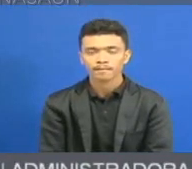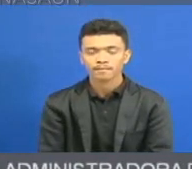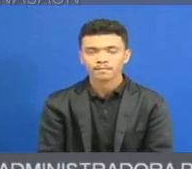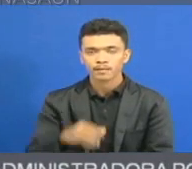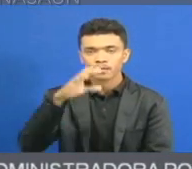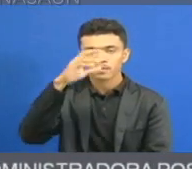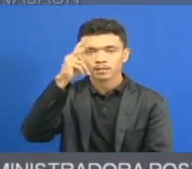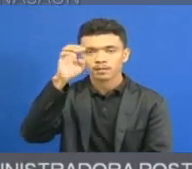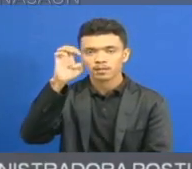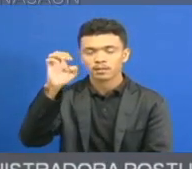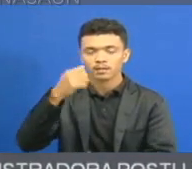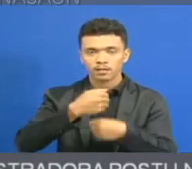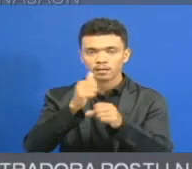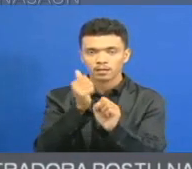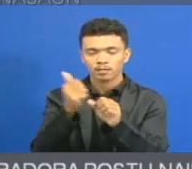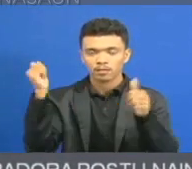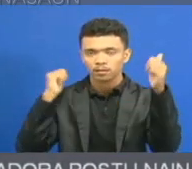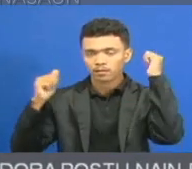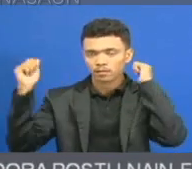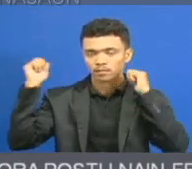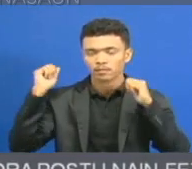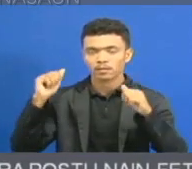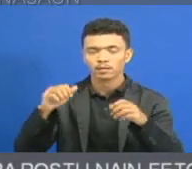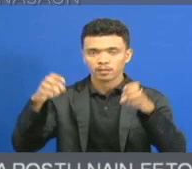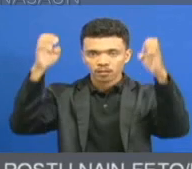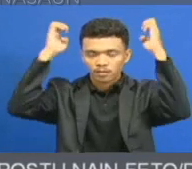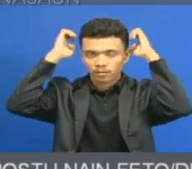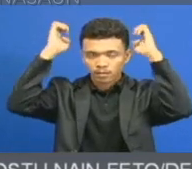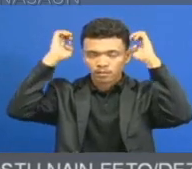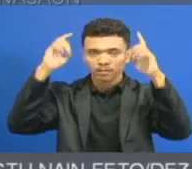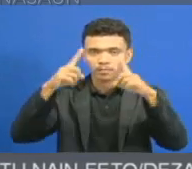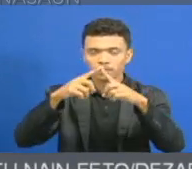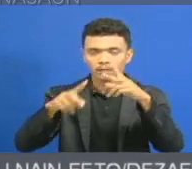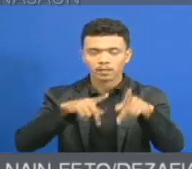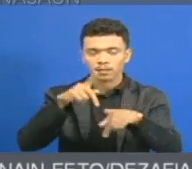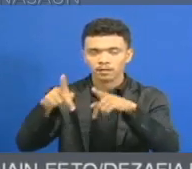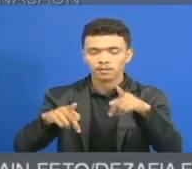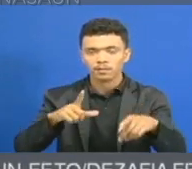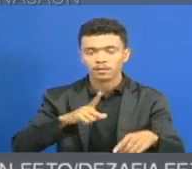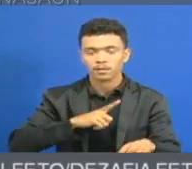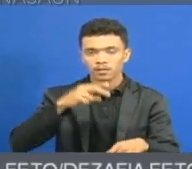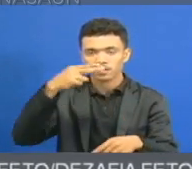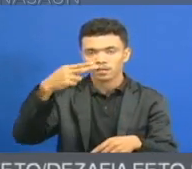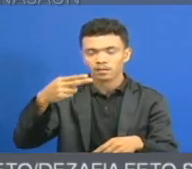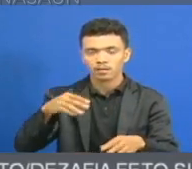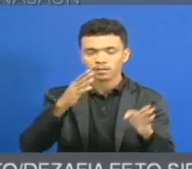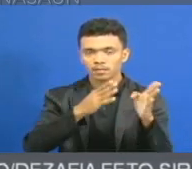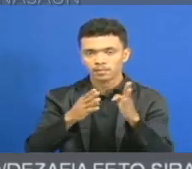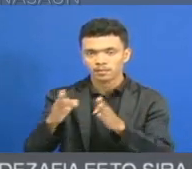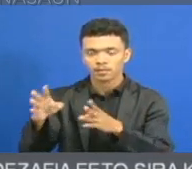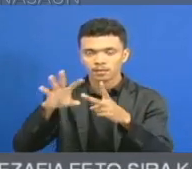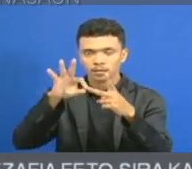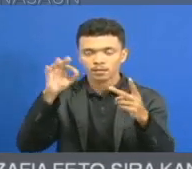Commissão Nacional de Eleições salaua atividade de educação cívica ba eleitor sira e suku Lahani Oriental onde prepara ba eleição